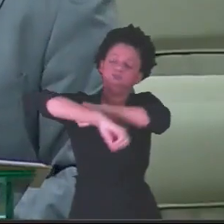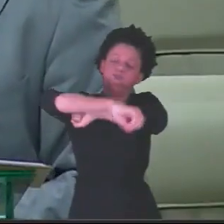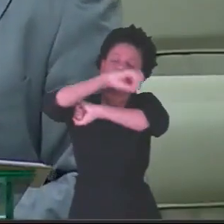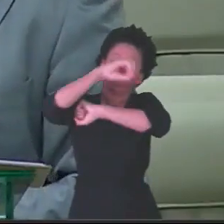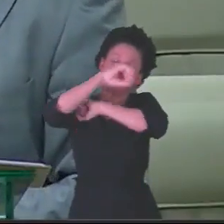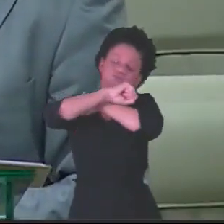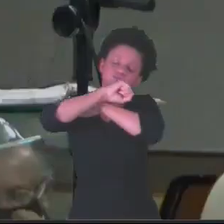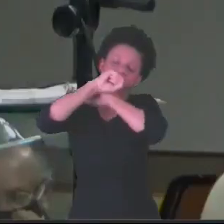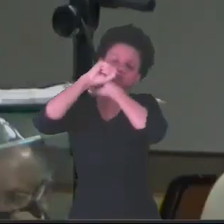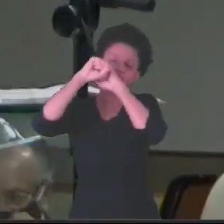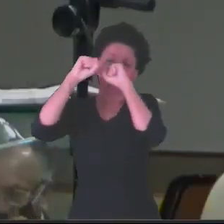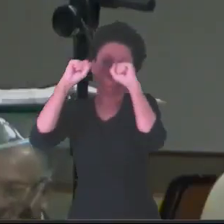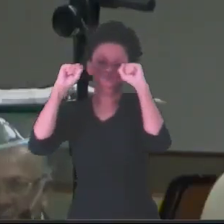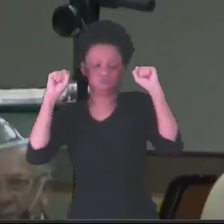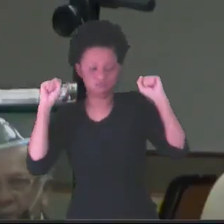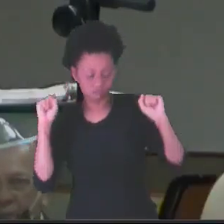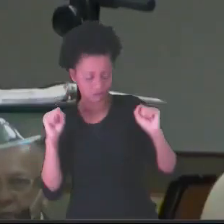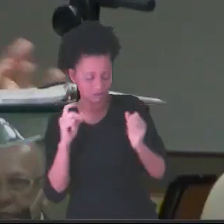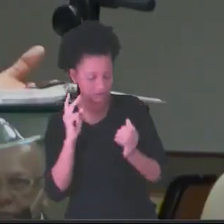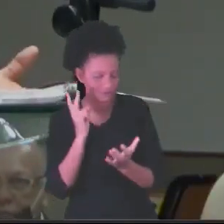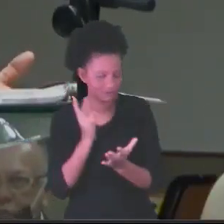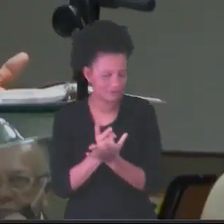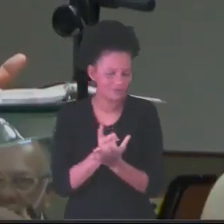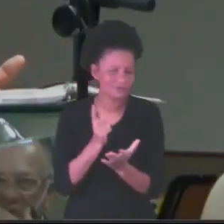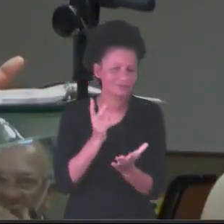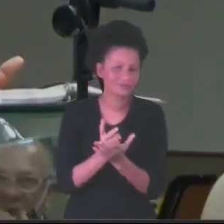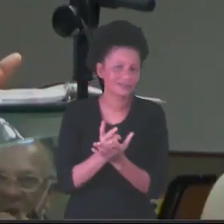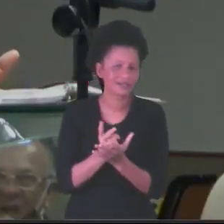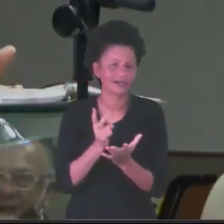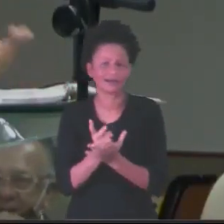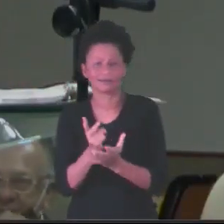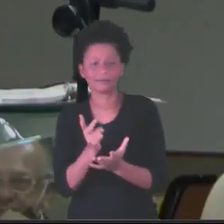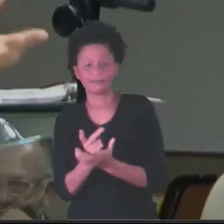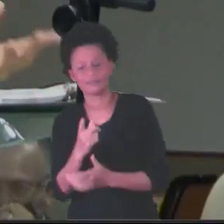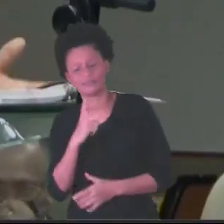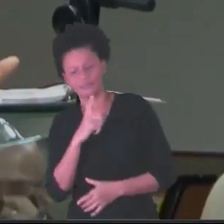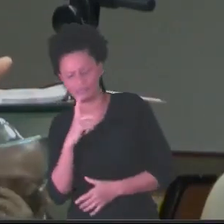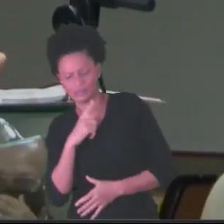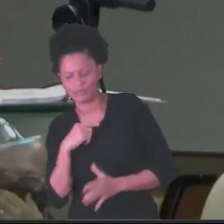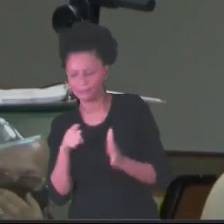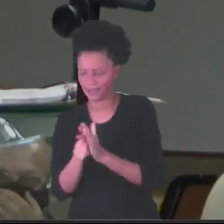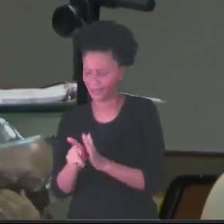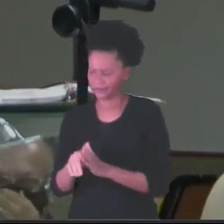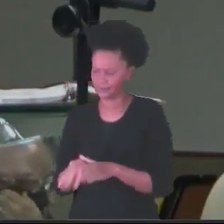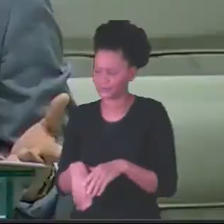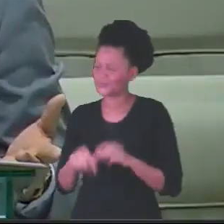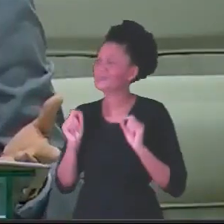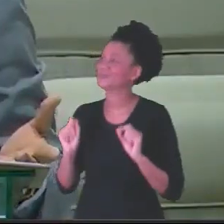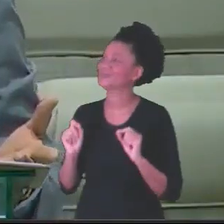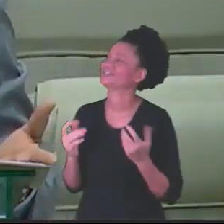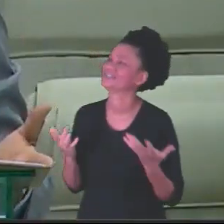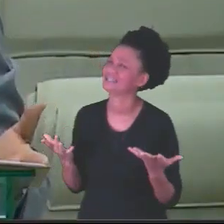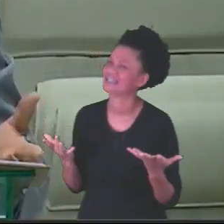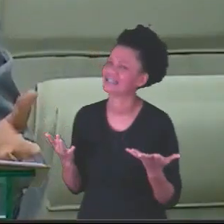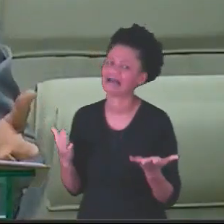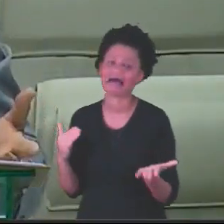sempre é uma pergunta o que virá até quando irá